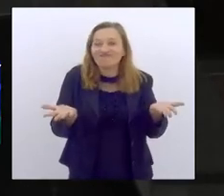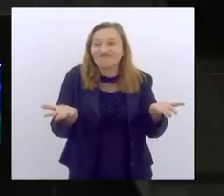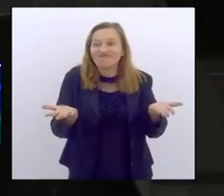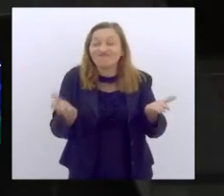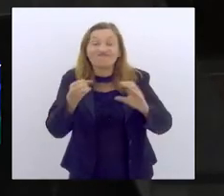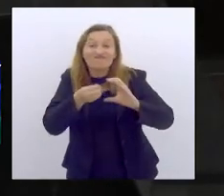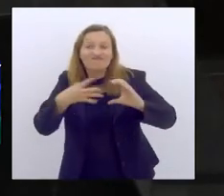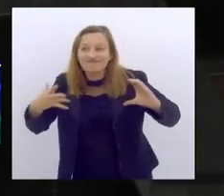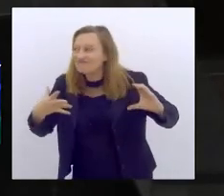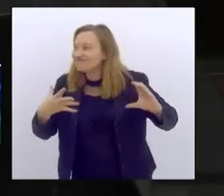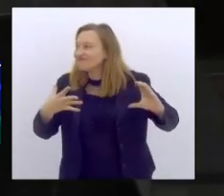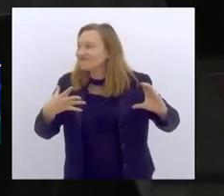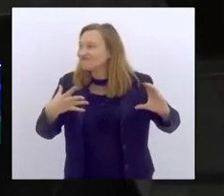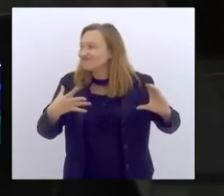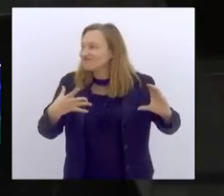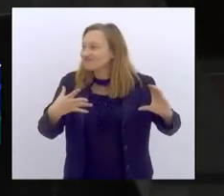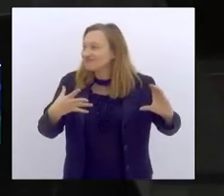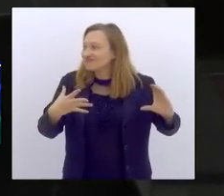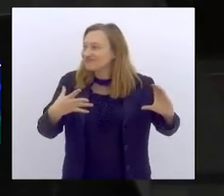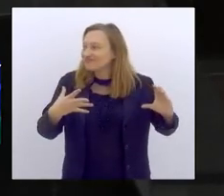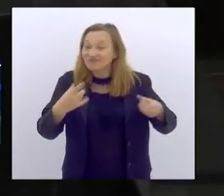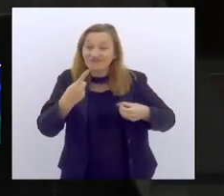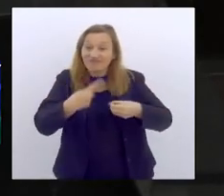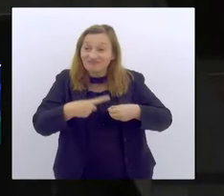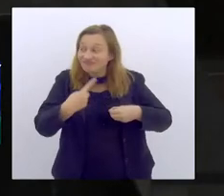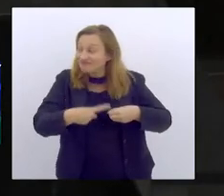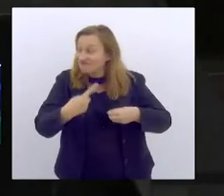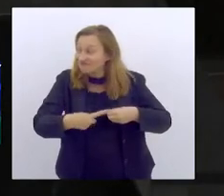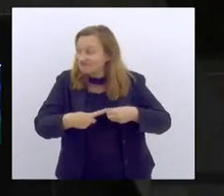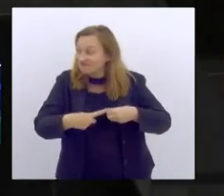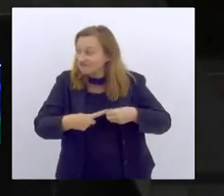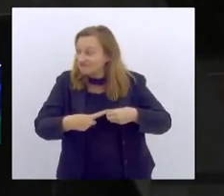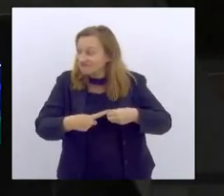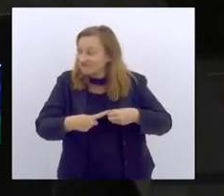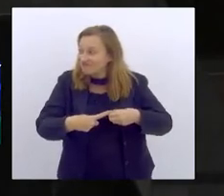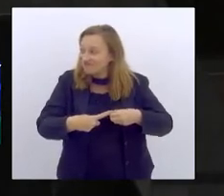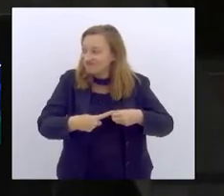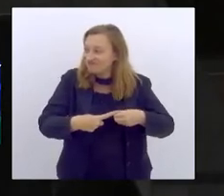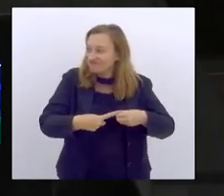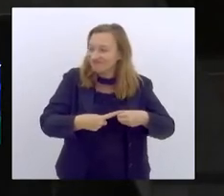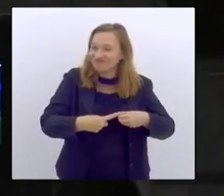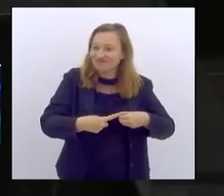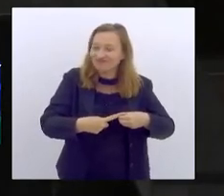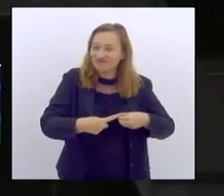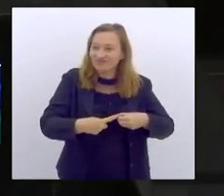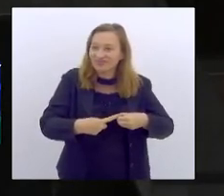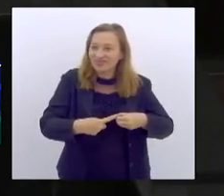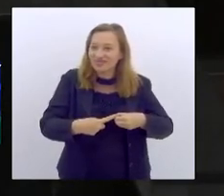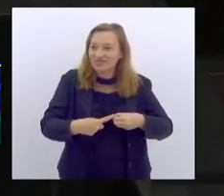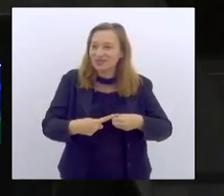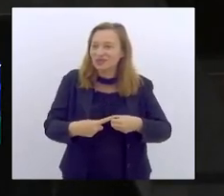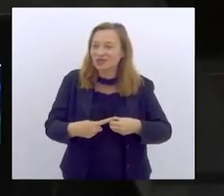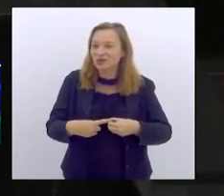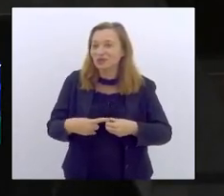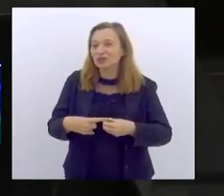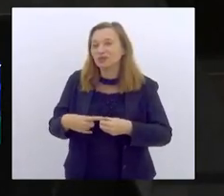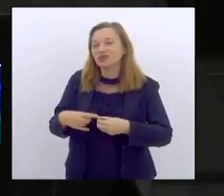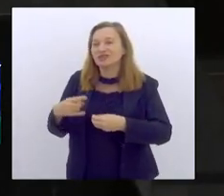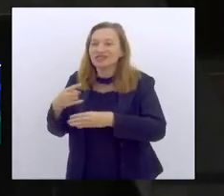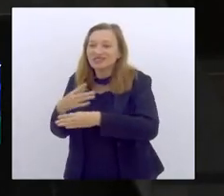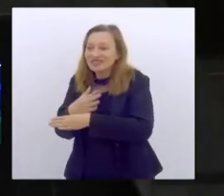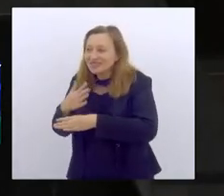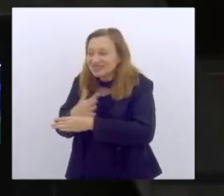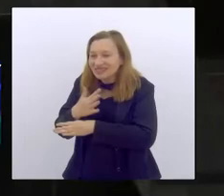de características que fazem Daquele bairro uma região quase pele Urbana né um